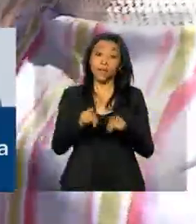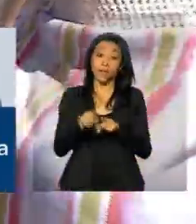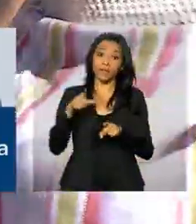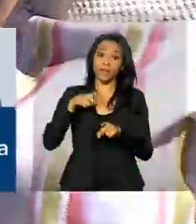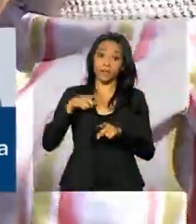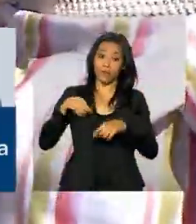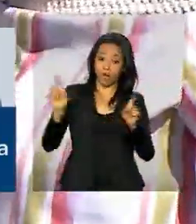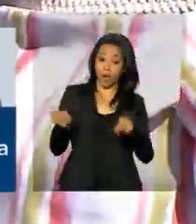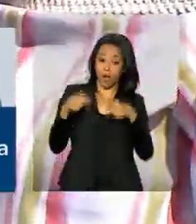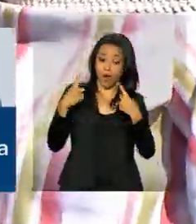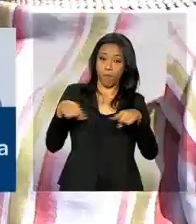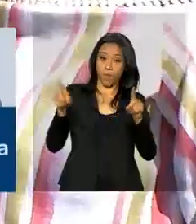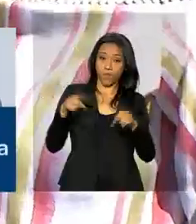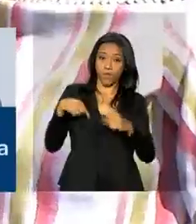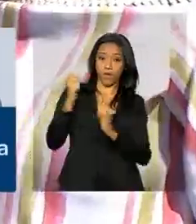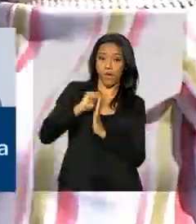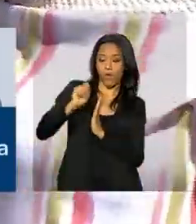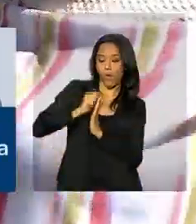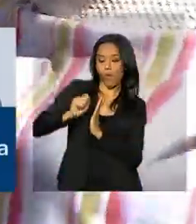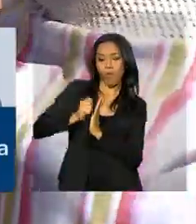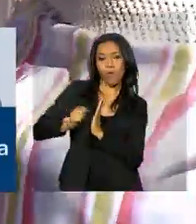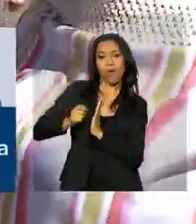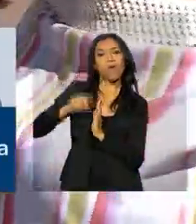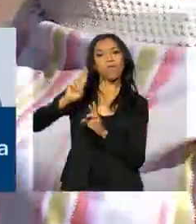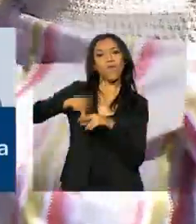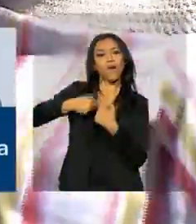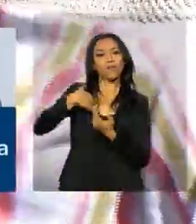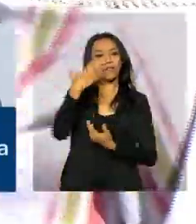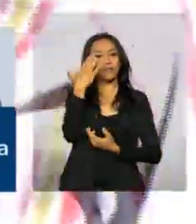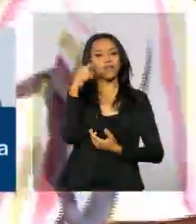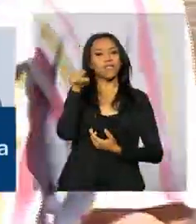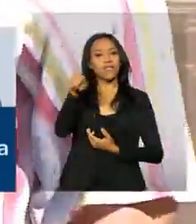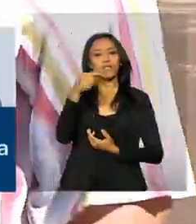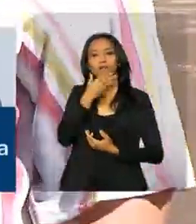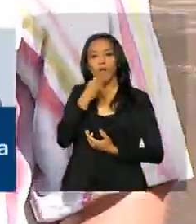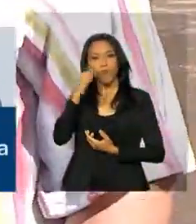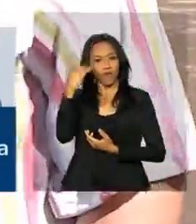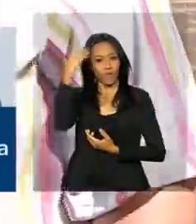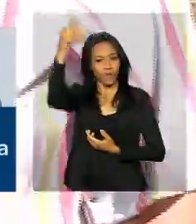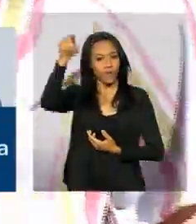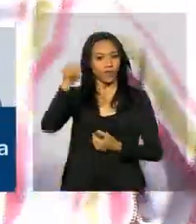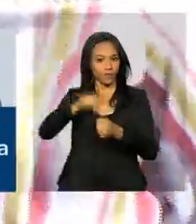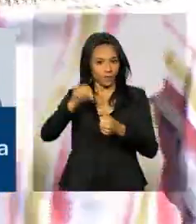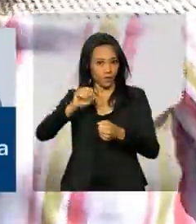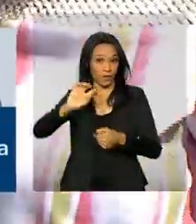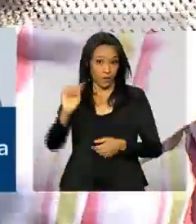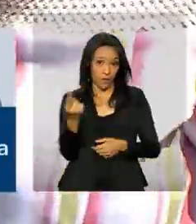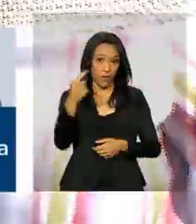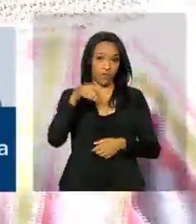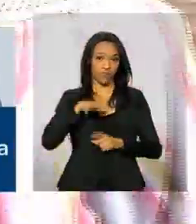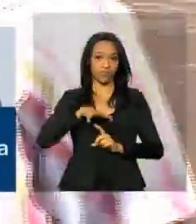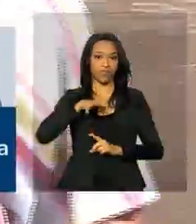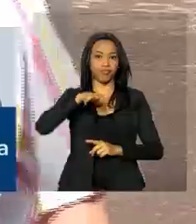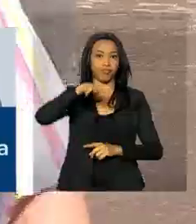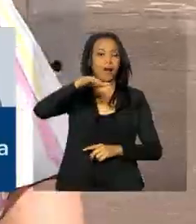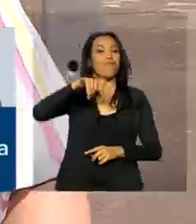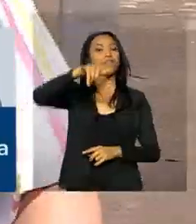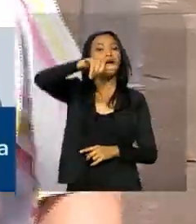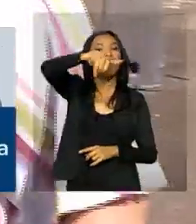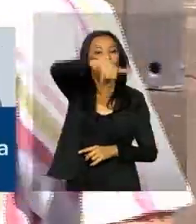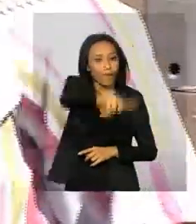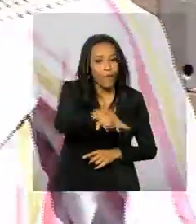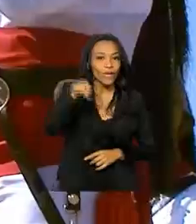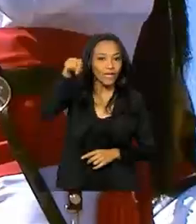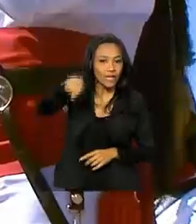A Conquista do Ar, em homenagem aos feitos de Santos Dumont. Em 16 de outubro de 1936,